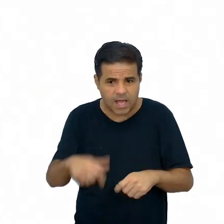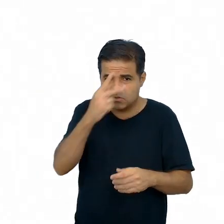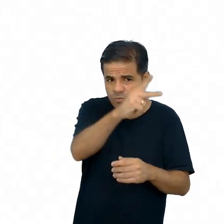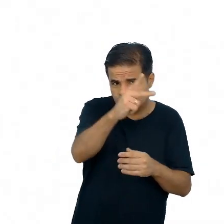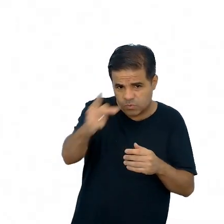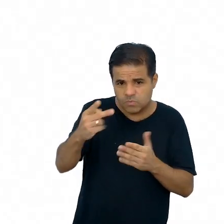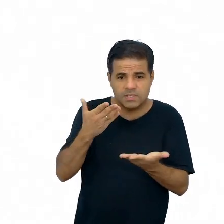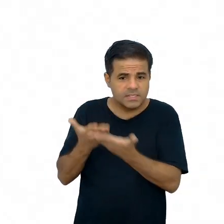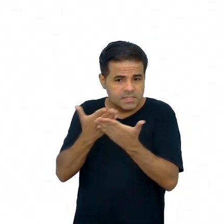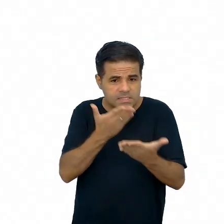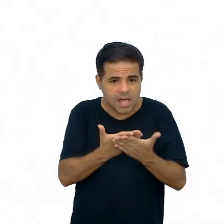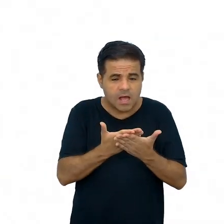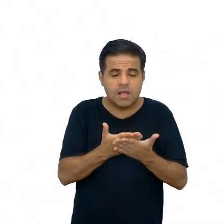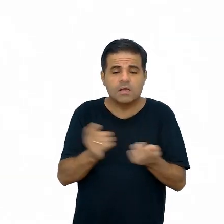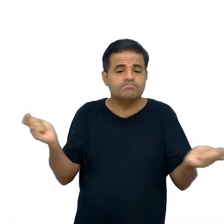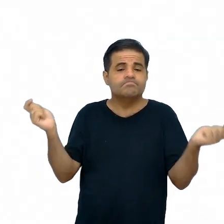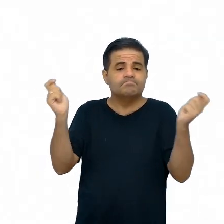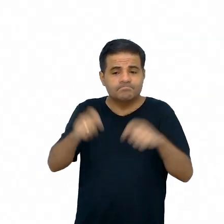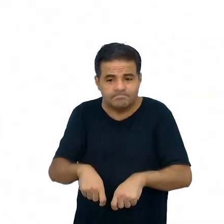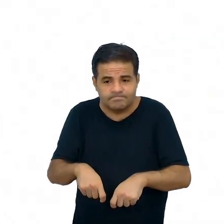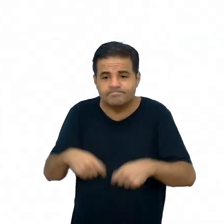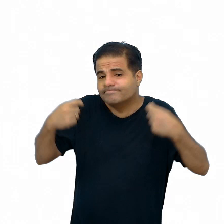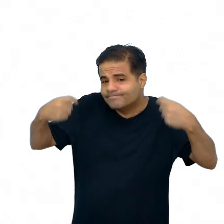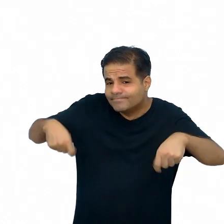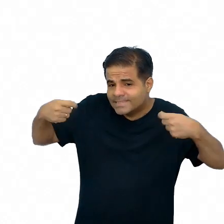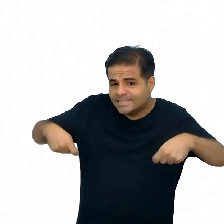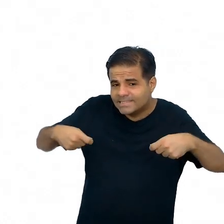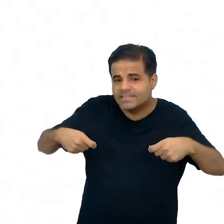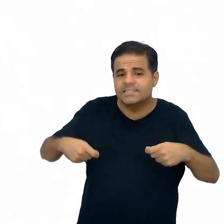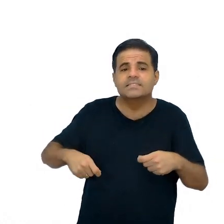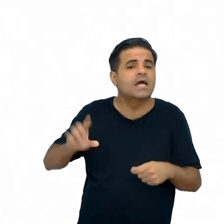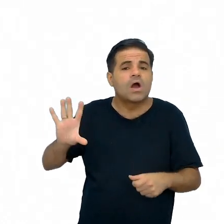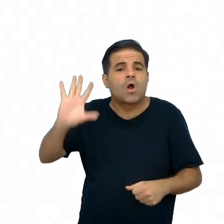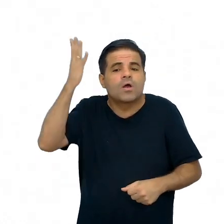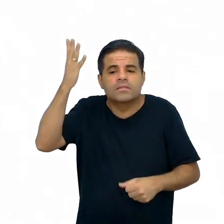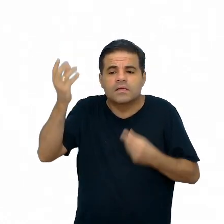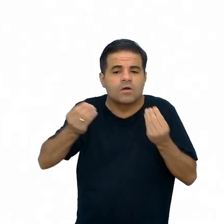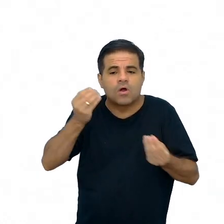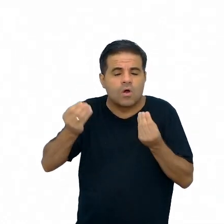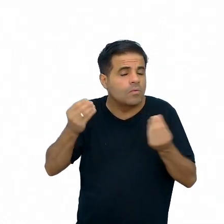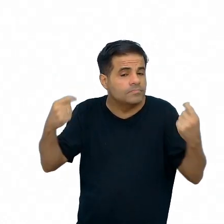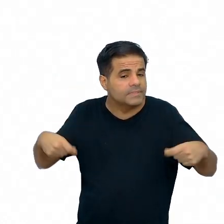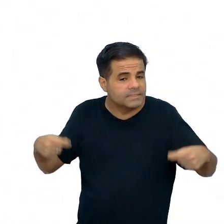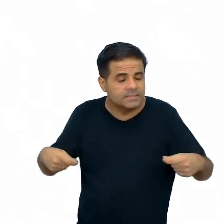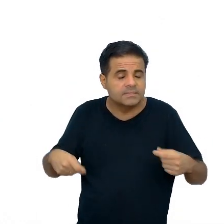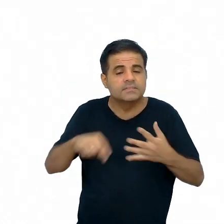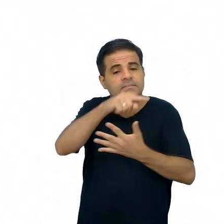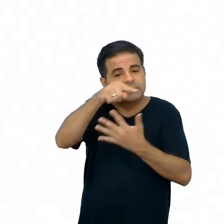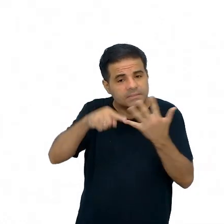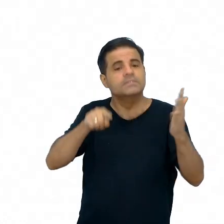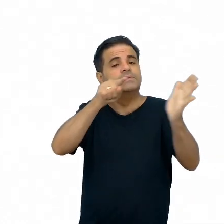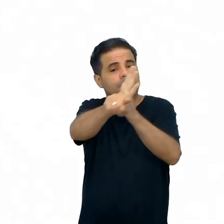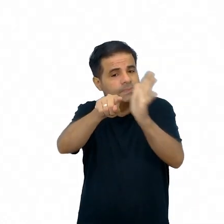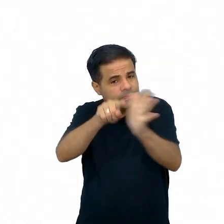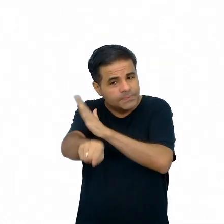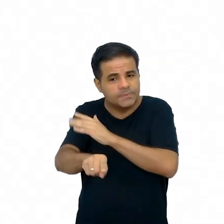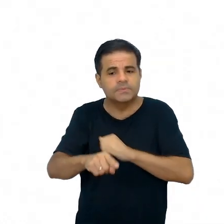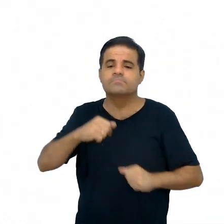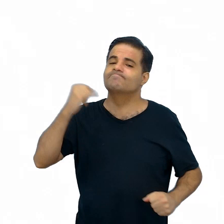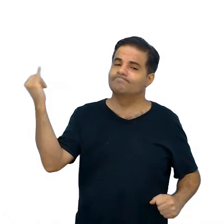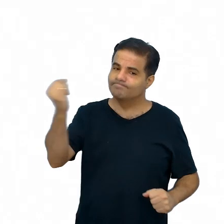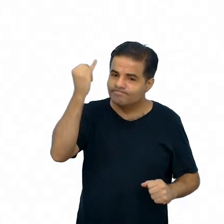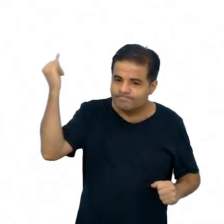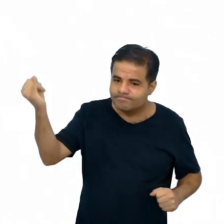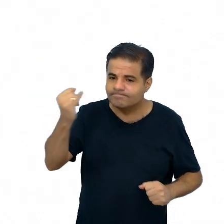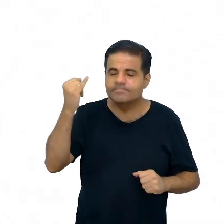aulas? Que condições são necessárias para que isso aconteça? Então, esses questionamentos são bastante importantes,